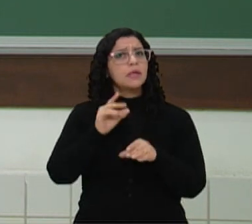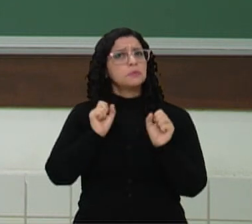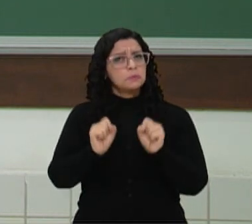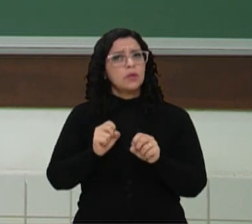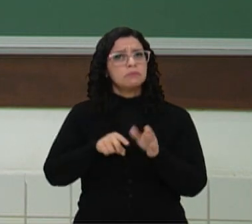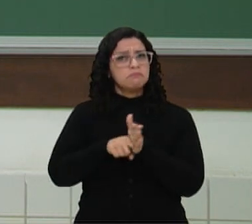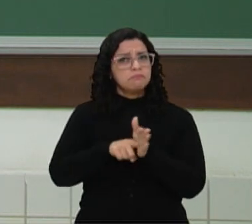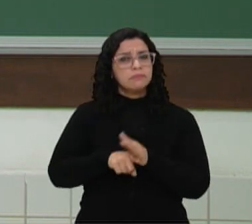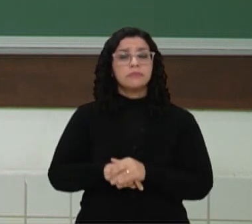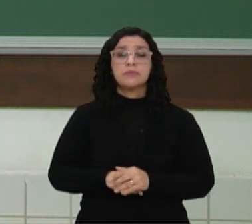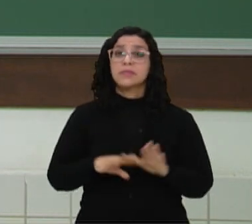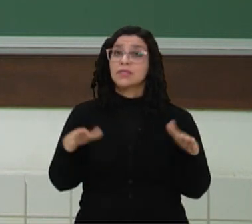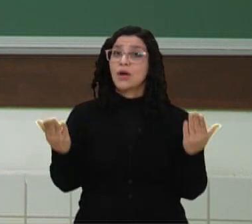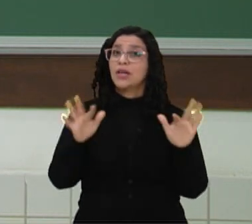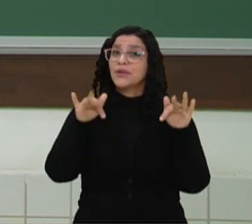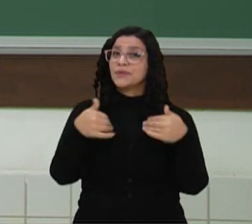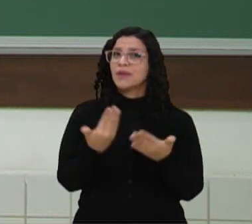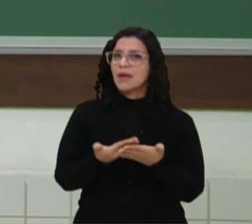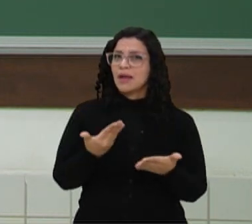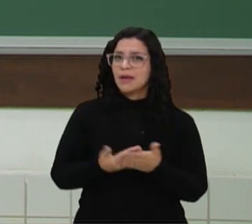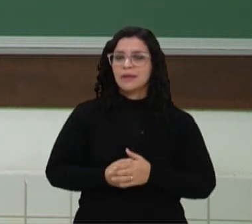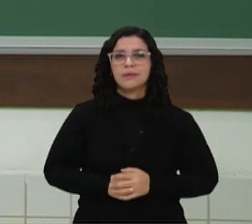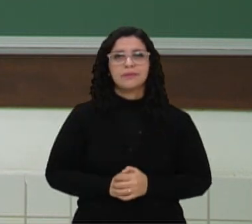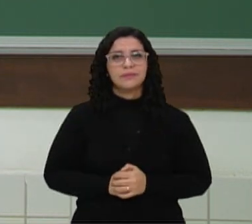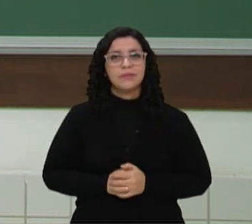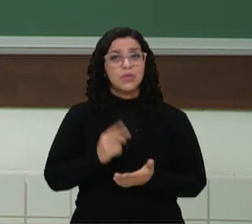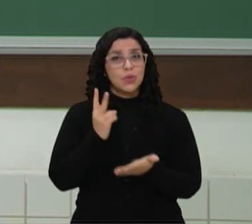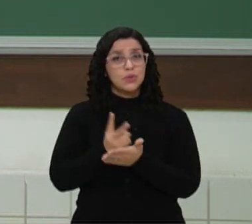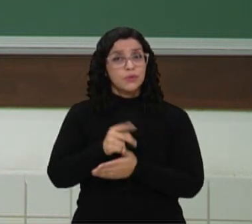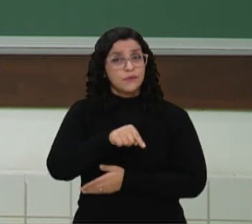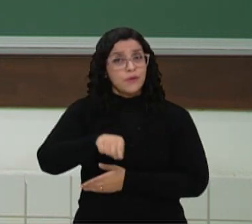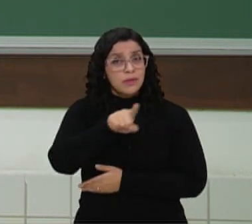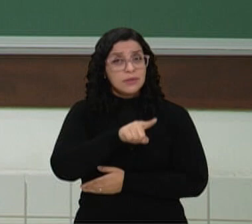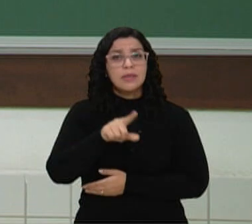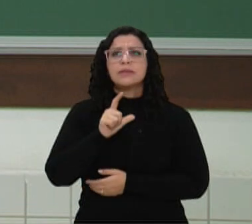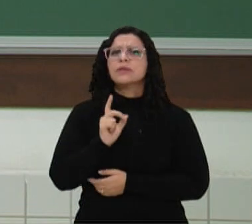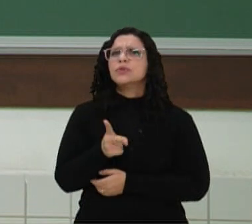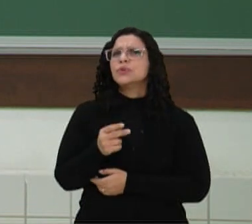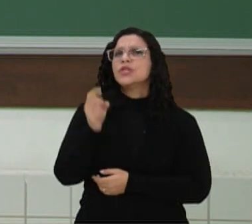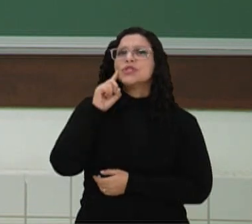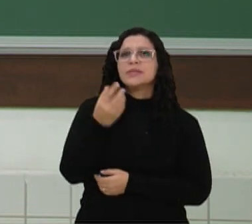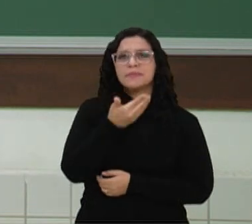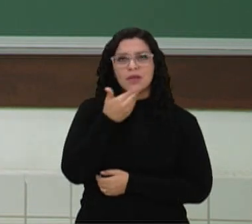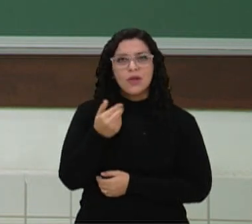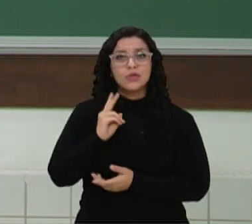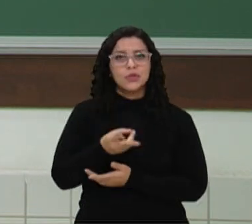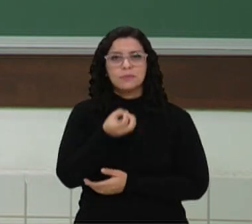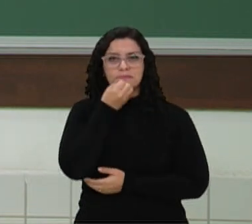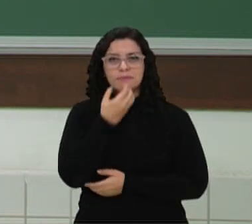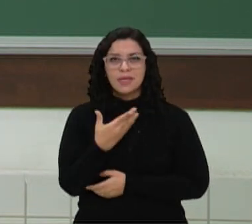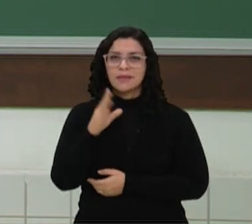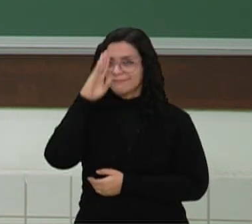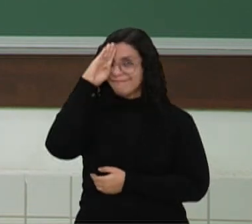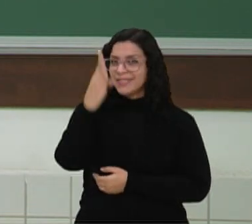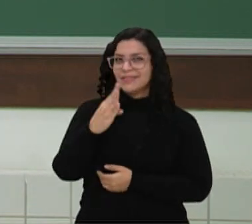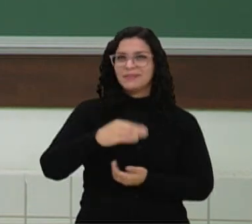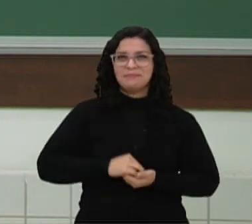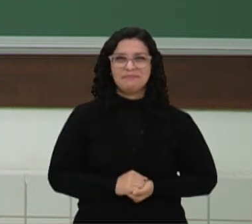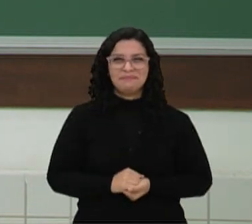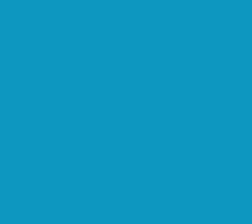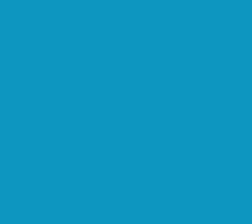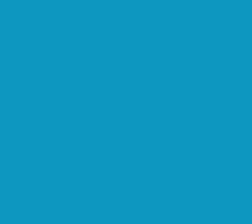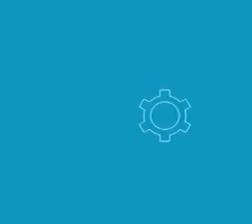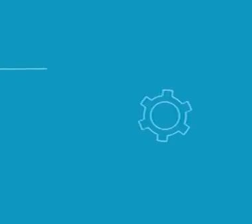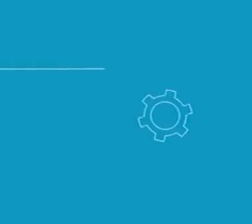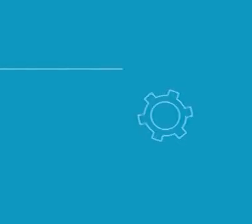mais. E agora chegamos ao fim da aula. Continuo desejando para você dias melhores, continue bem e até a próxima.